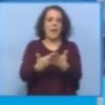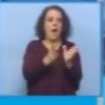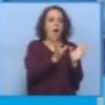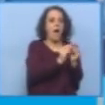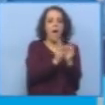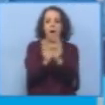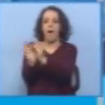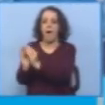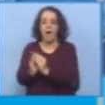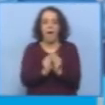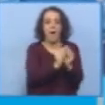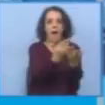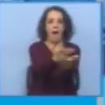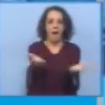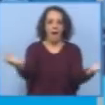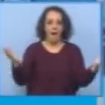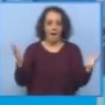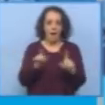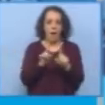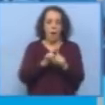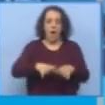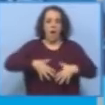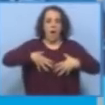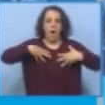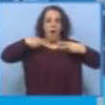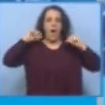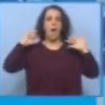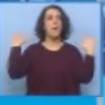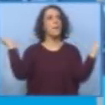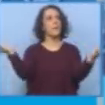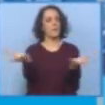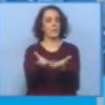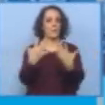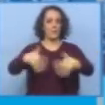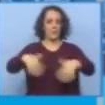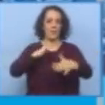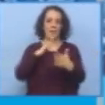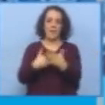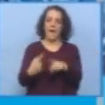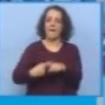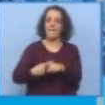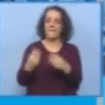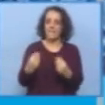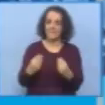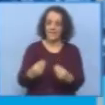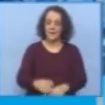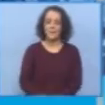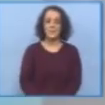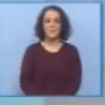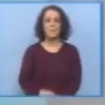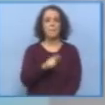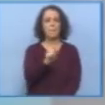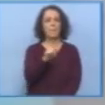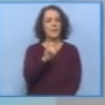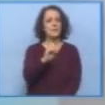que todos os que lá estão. Quer dizer, havia ali uma aura no meio daquilo tudo que tornava isto muito interessante. Elisete, nesta